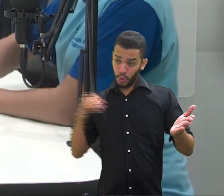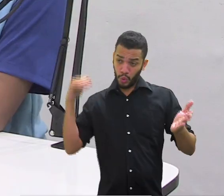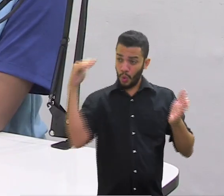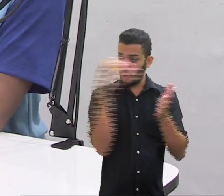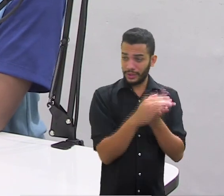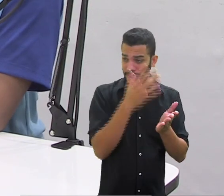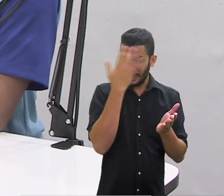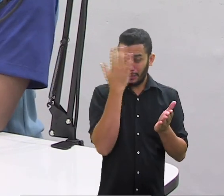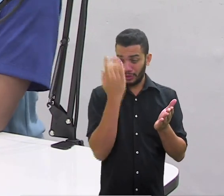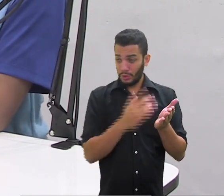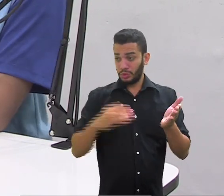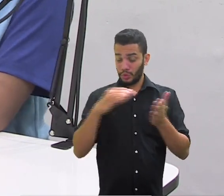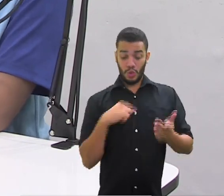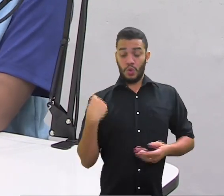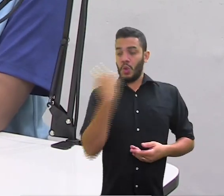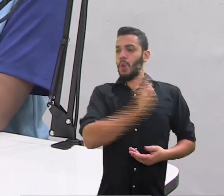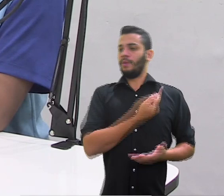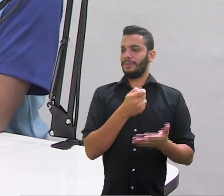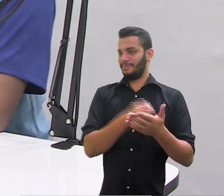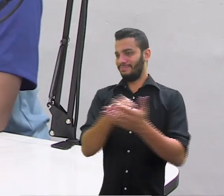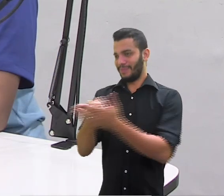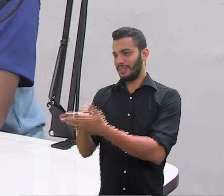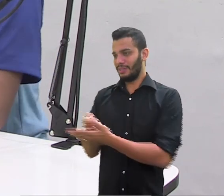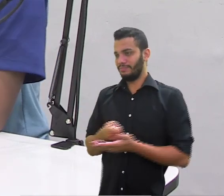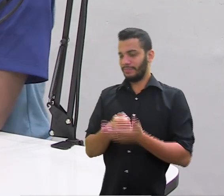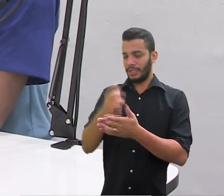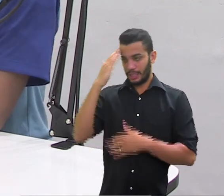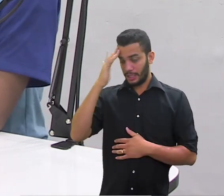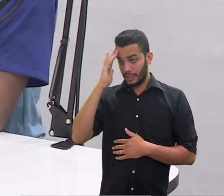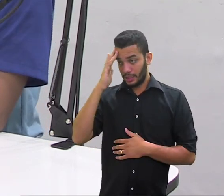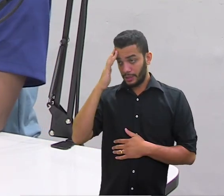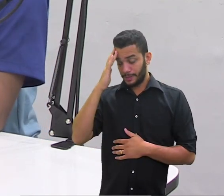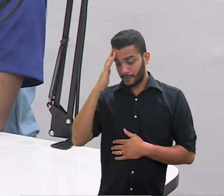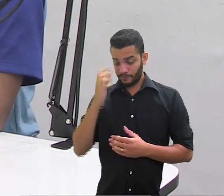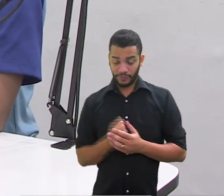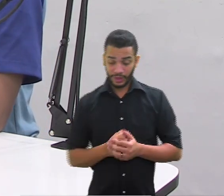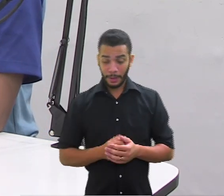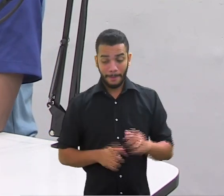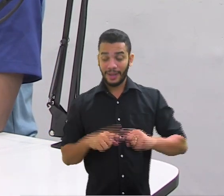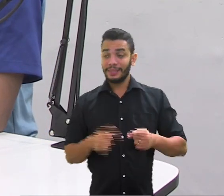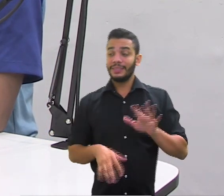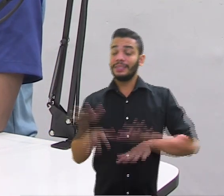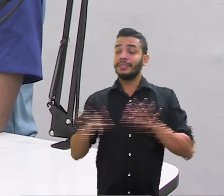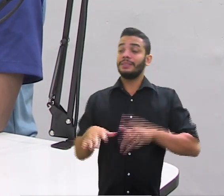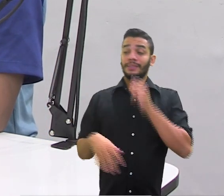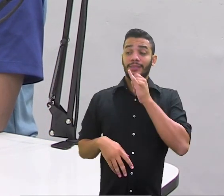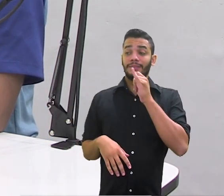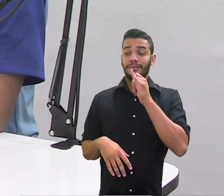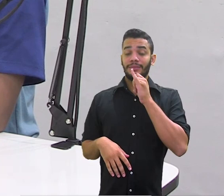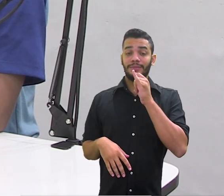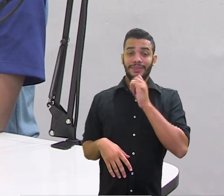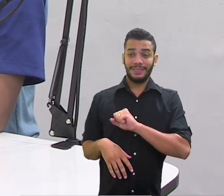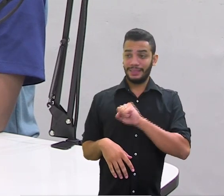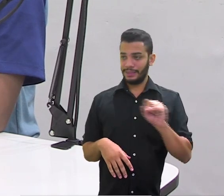que assinar um contrato, né? Sim. E aí sim, ele vai ter que ler, principalmente os responsáveis vão ter que